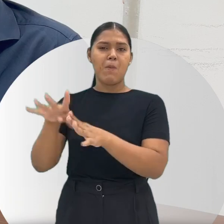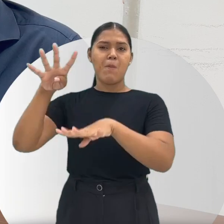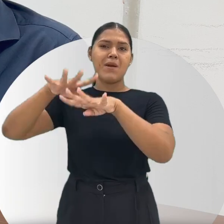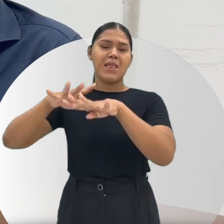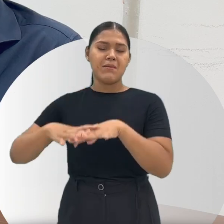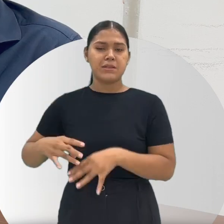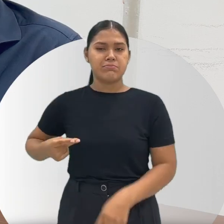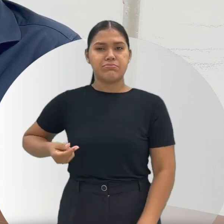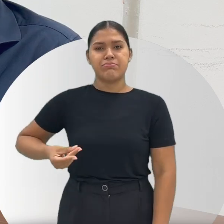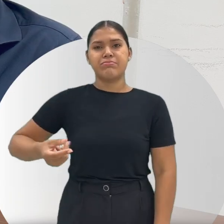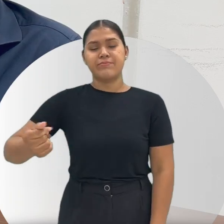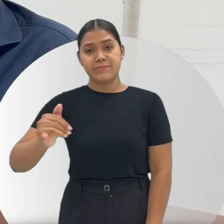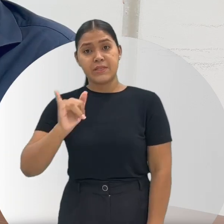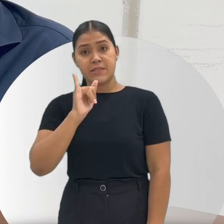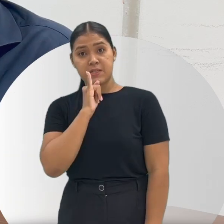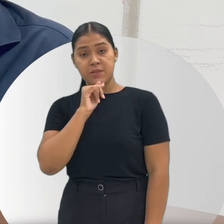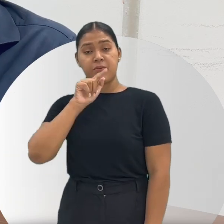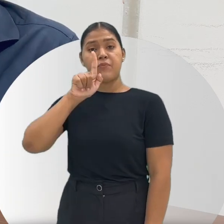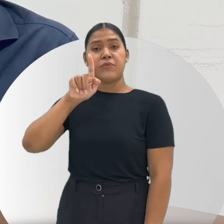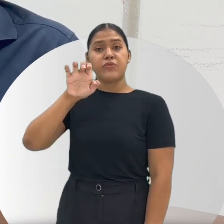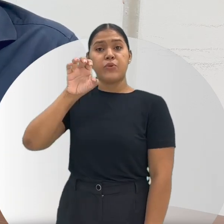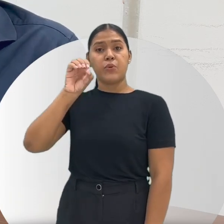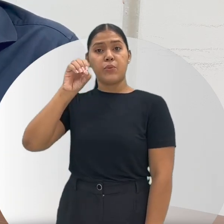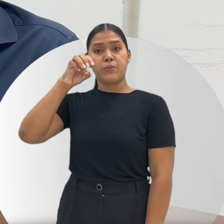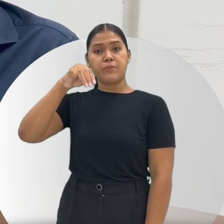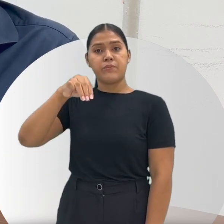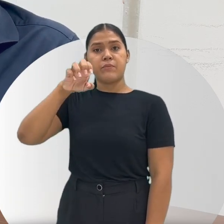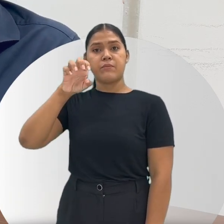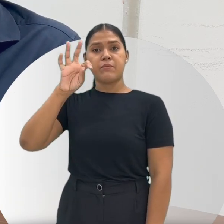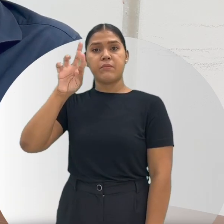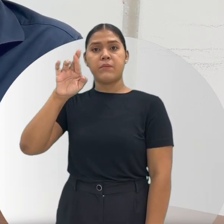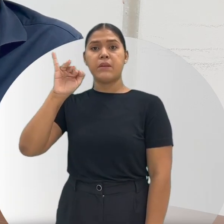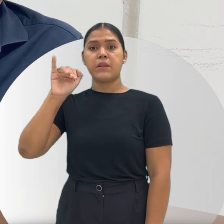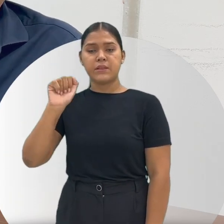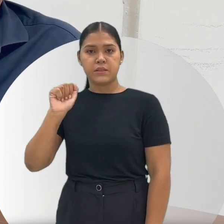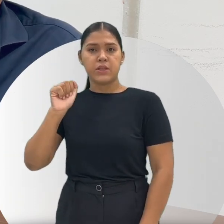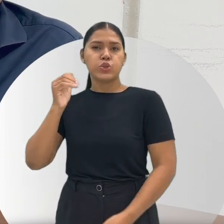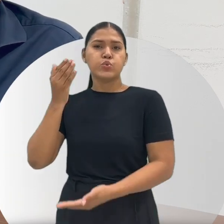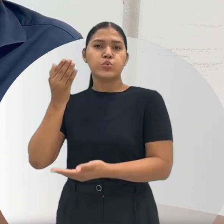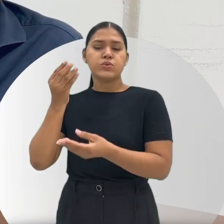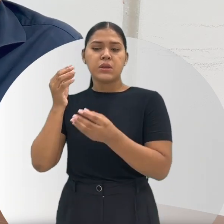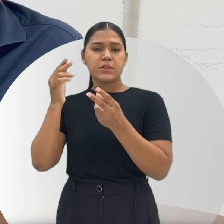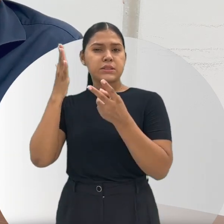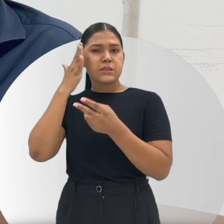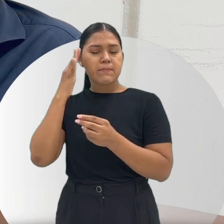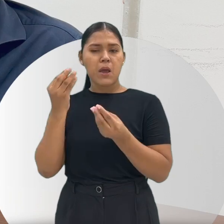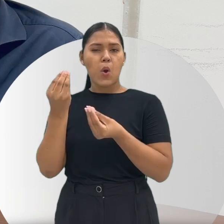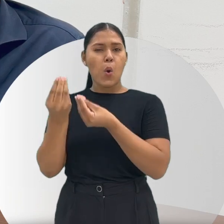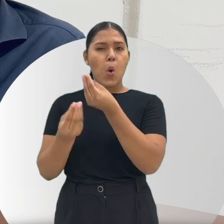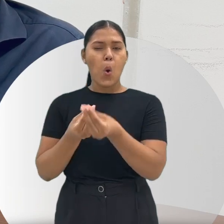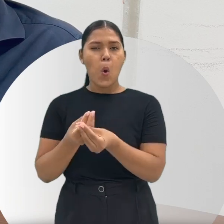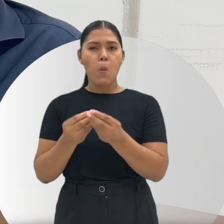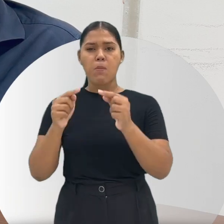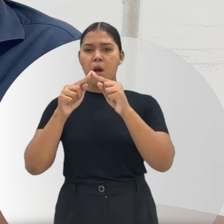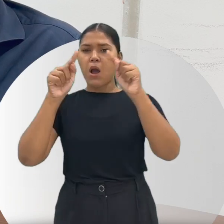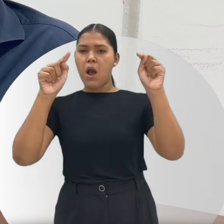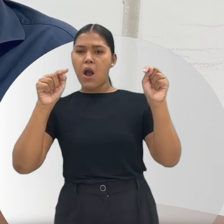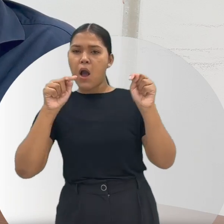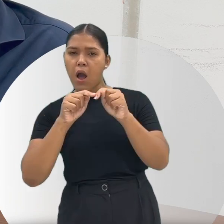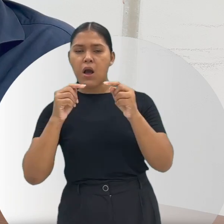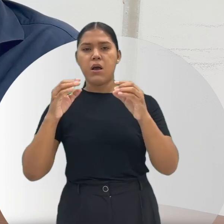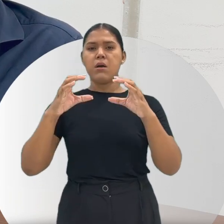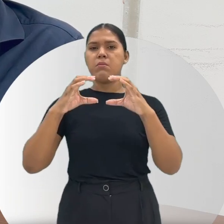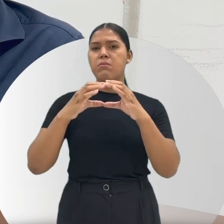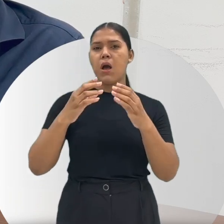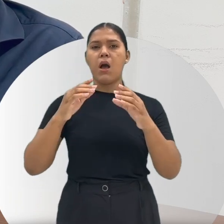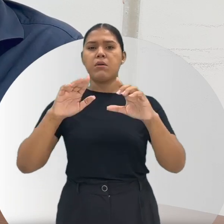eternas, né? Uma delas é a geometria, que é o estudo das formas que estão ao nosso redor. E saber por que elas estão ao nosso redor. Quando a gente olha para um prédio, a gente às